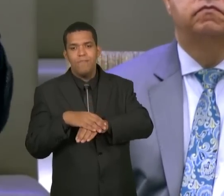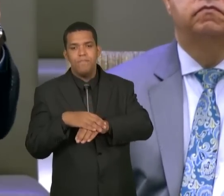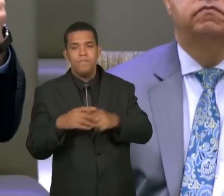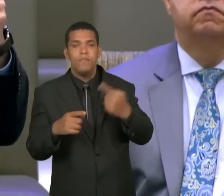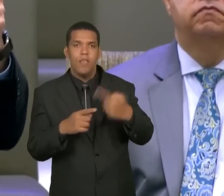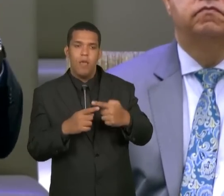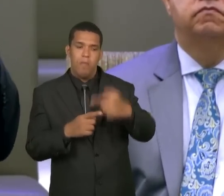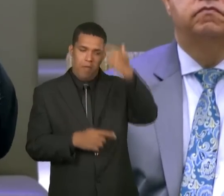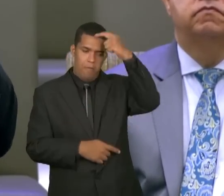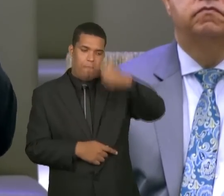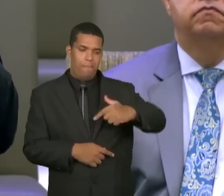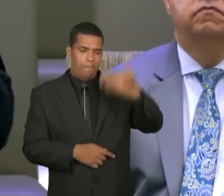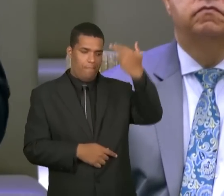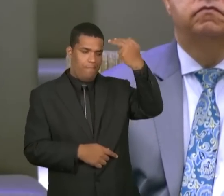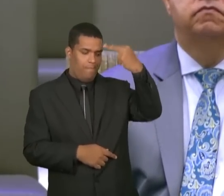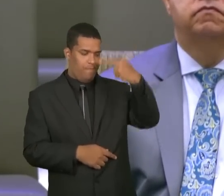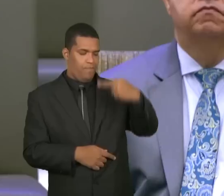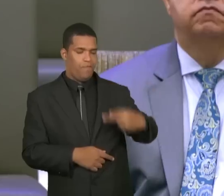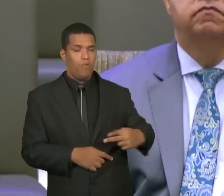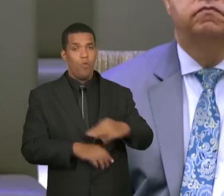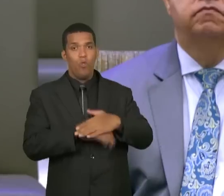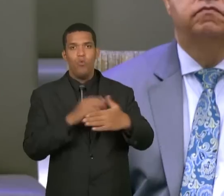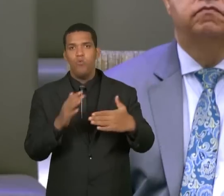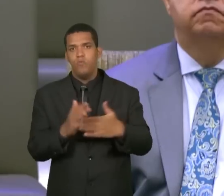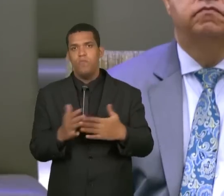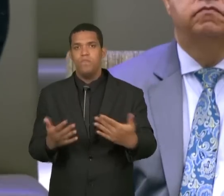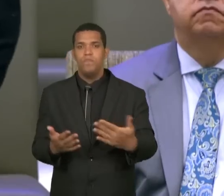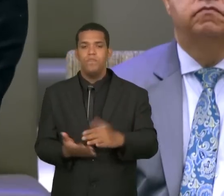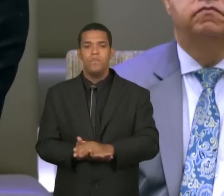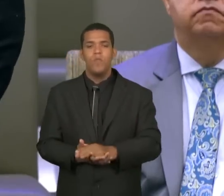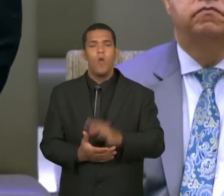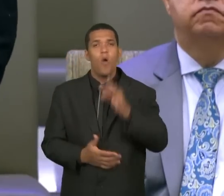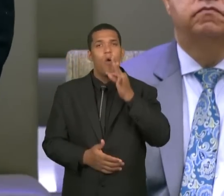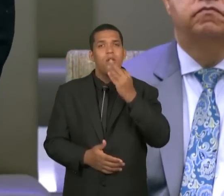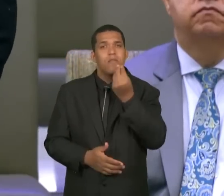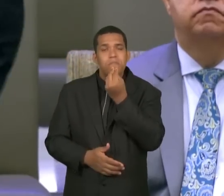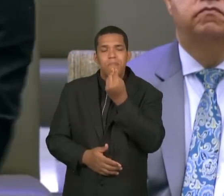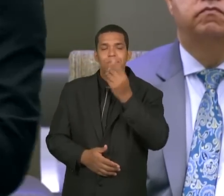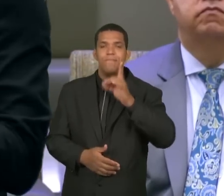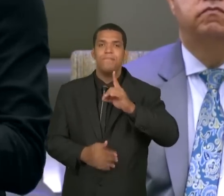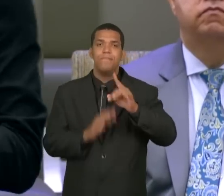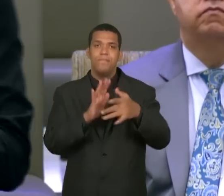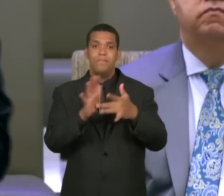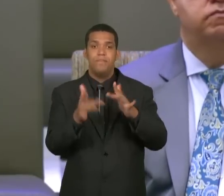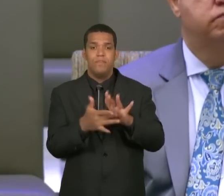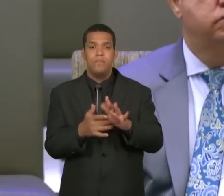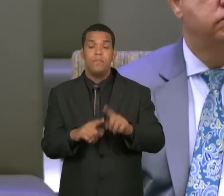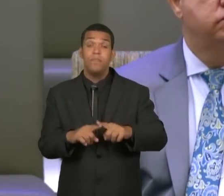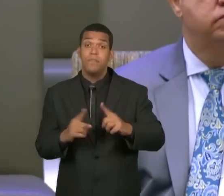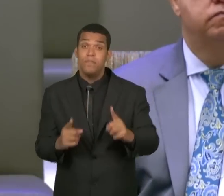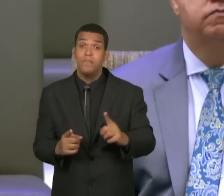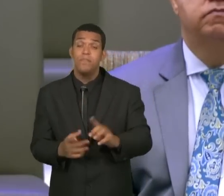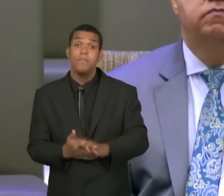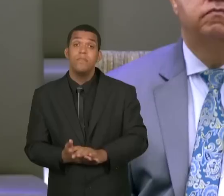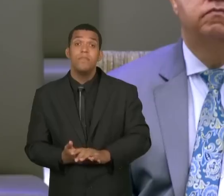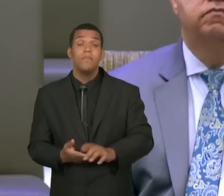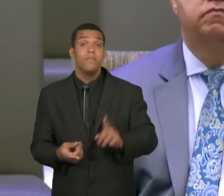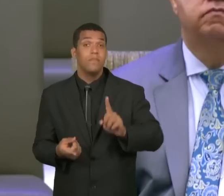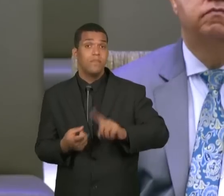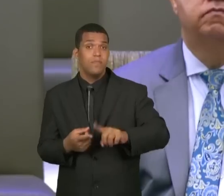onisciência de Deus esta é a onisciência de Jesus mas como disse ele também